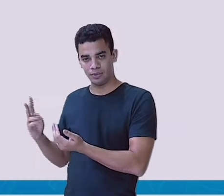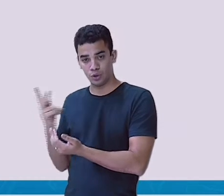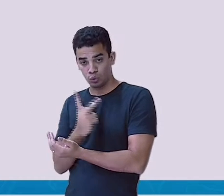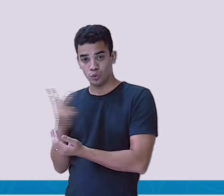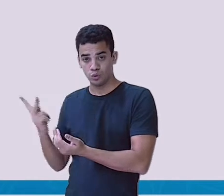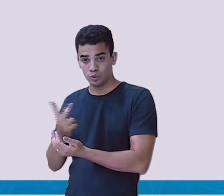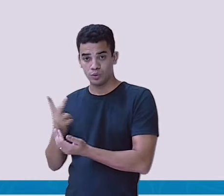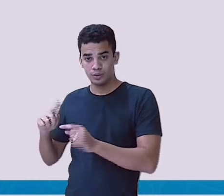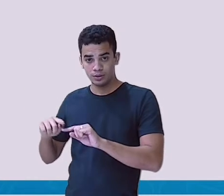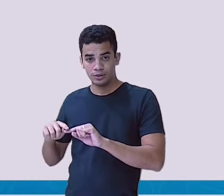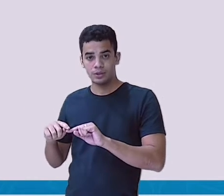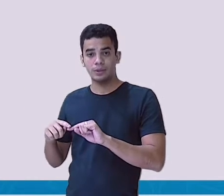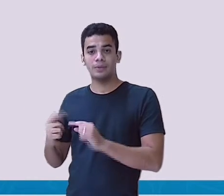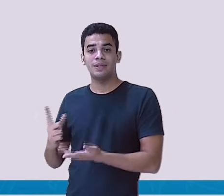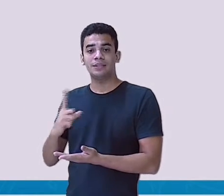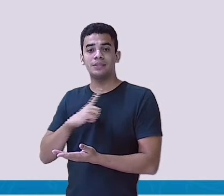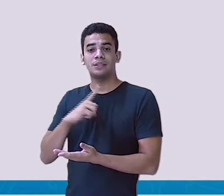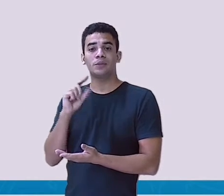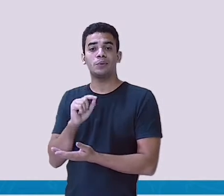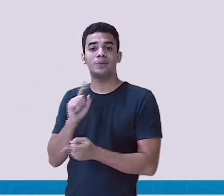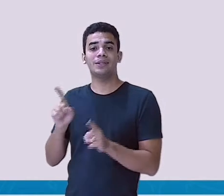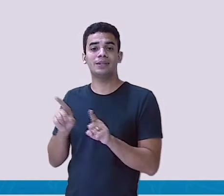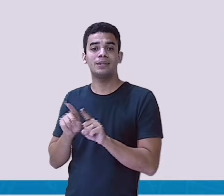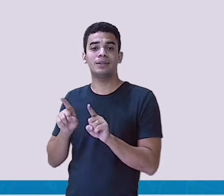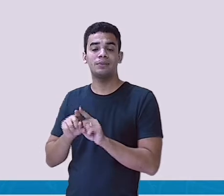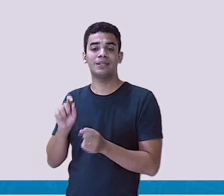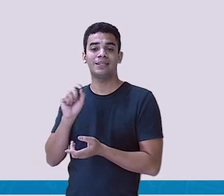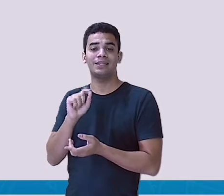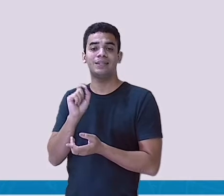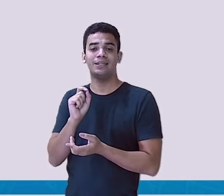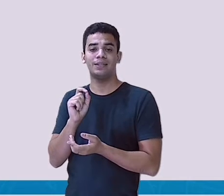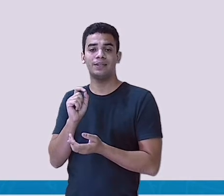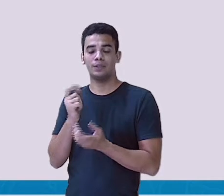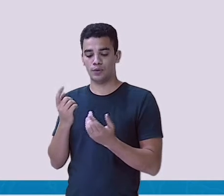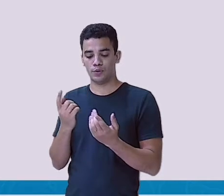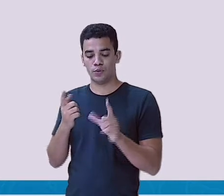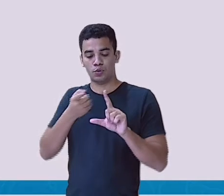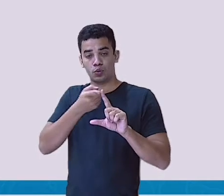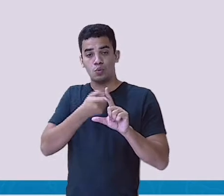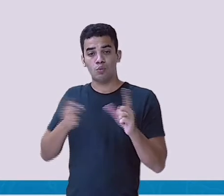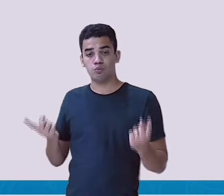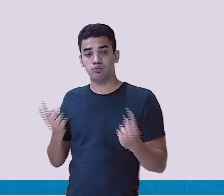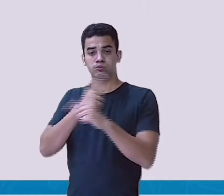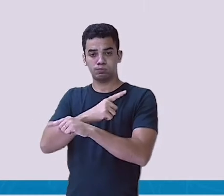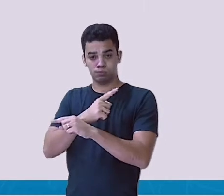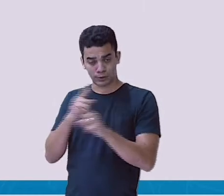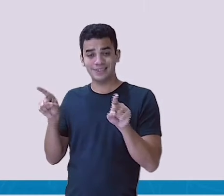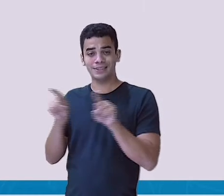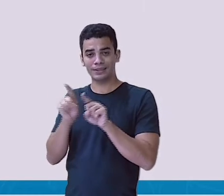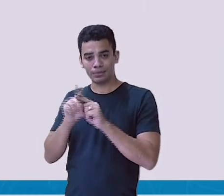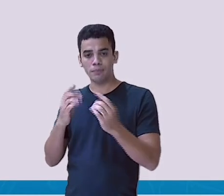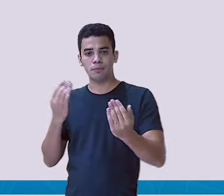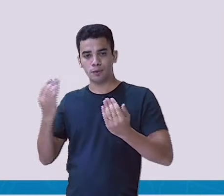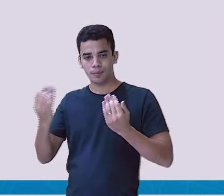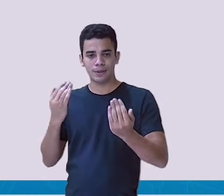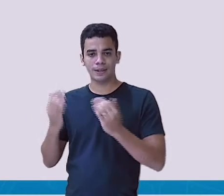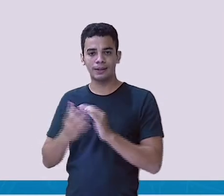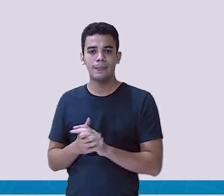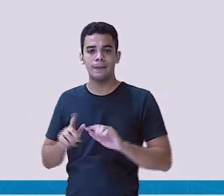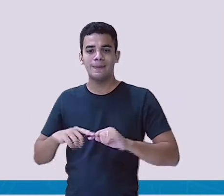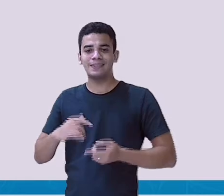lado oposto, ó, o lado oposto ao ângulo são congruentes. Através das definições de congruência